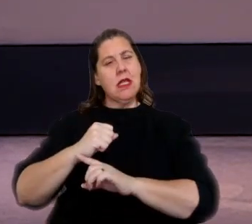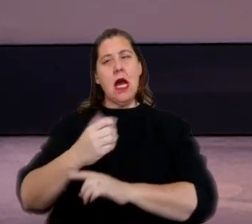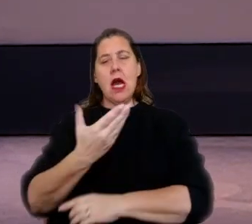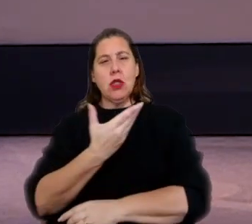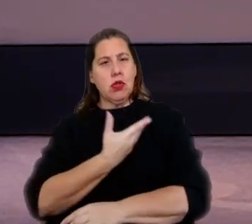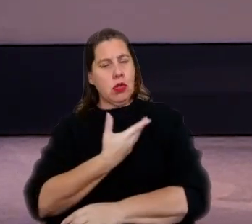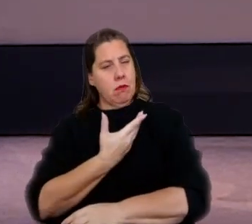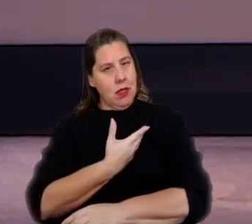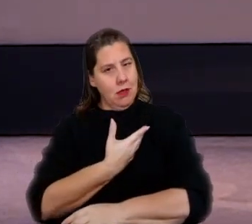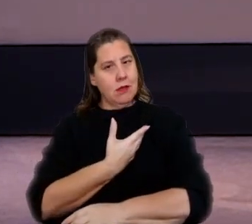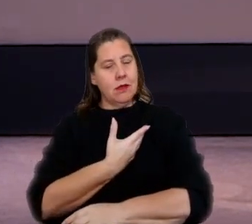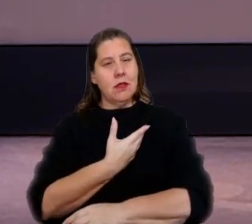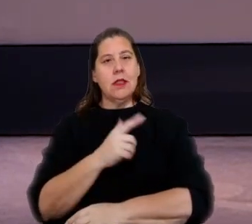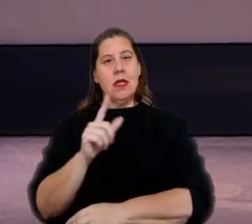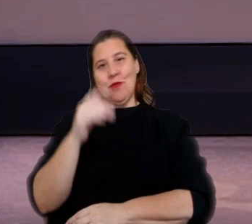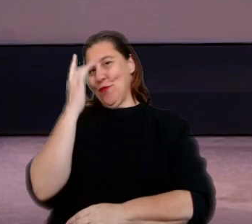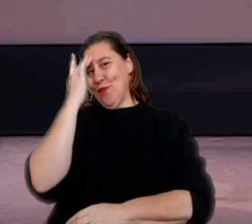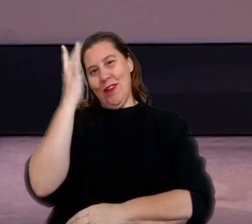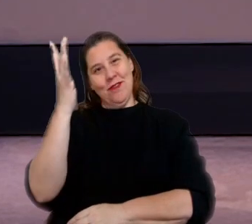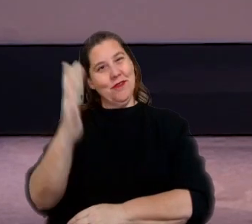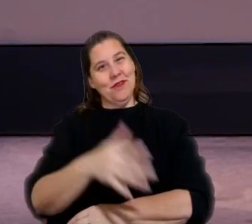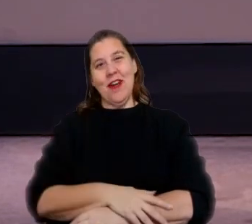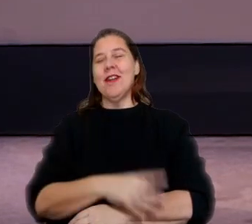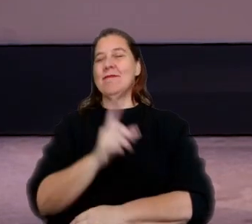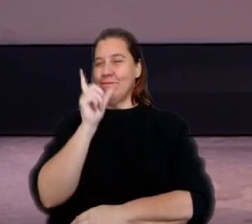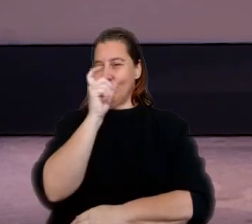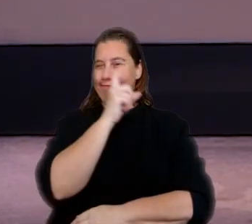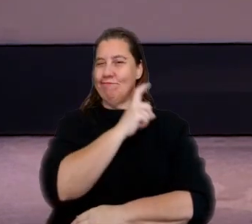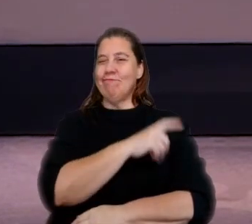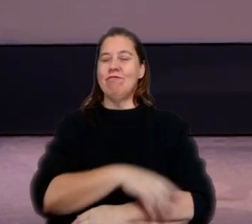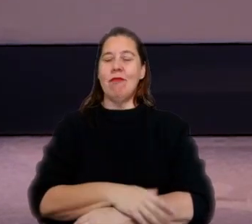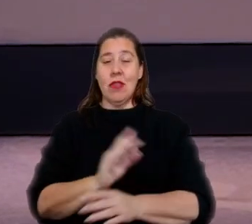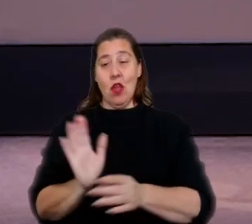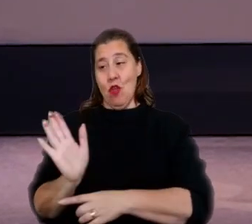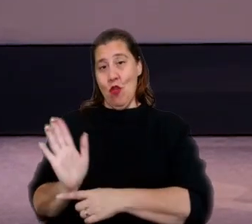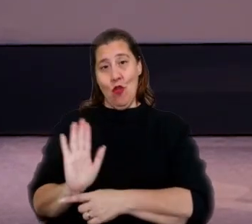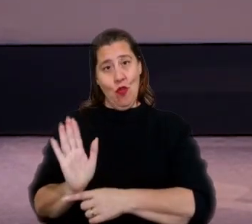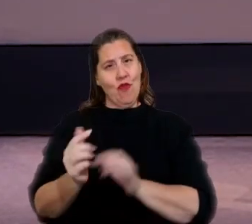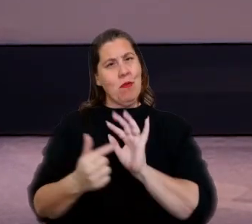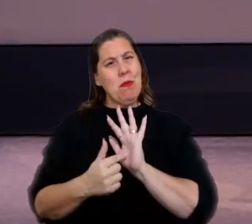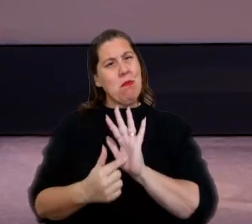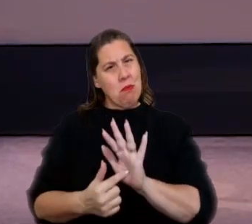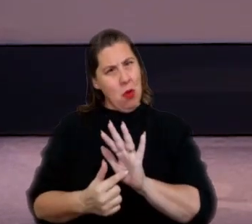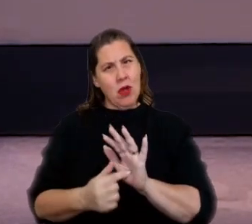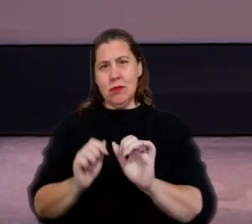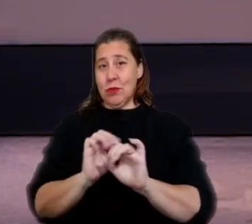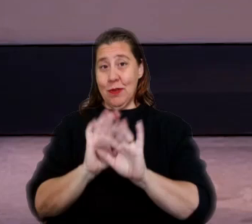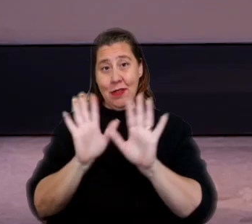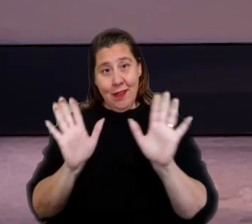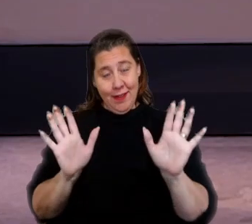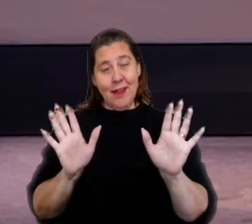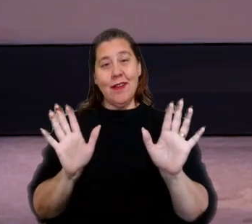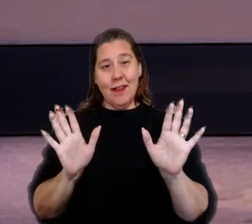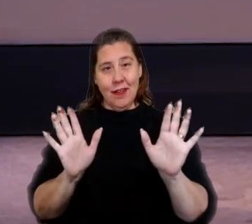vida de amigos, e isso não é fácil, é bem difícil. Acho que o filme mostra